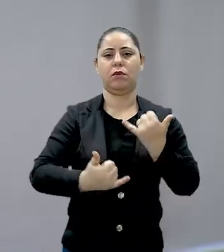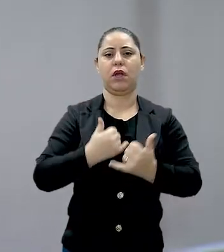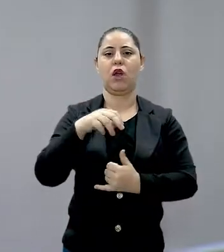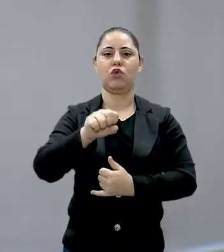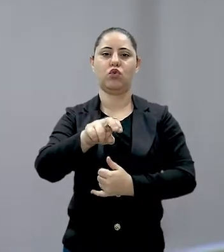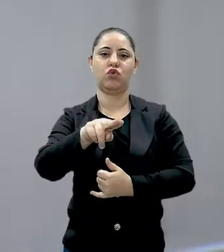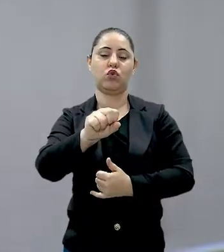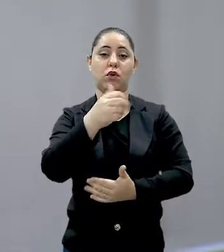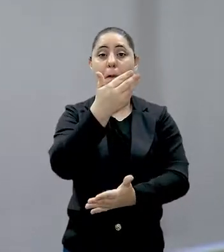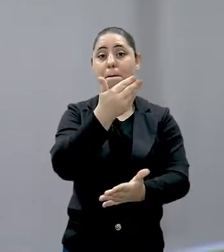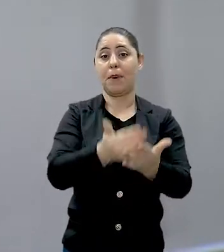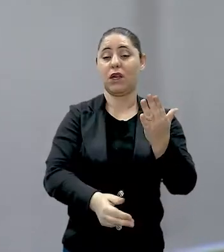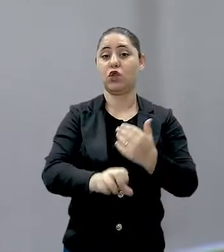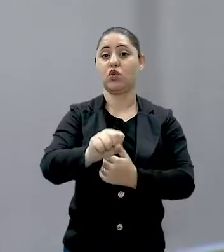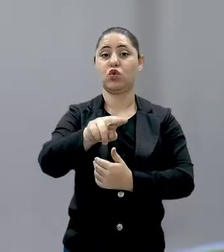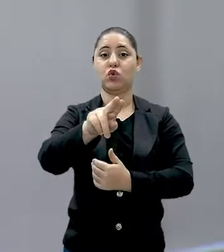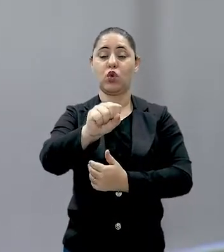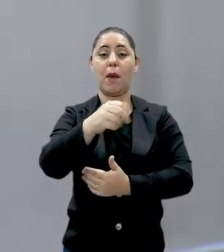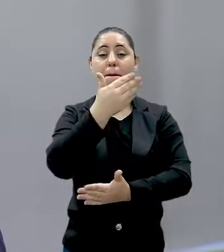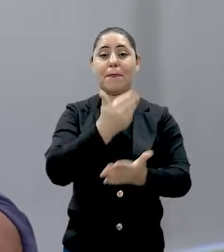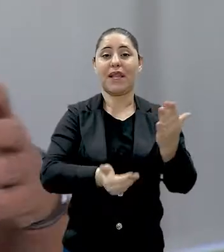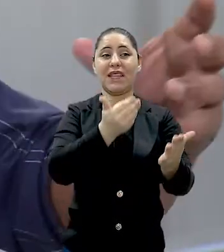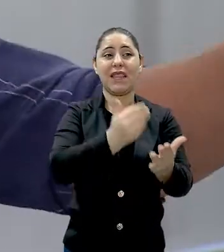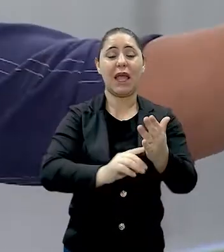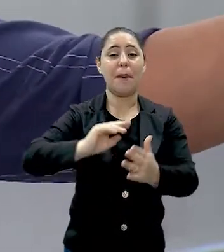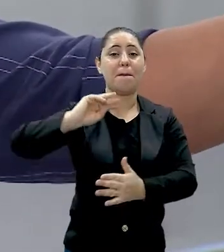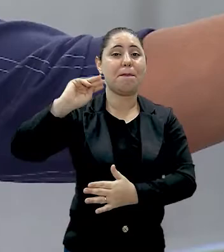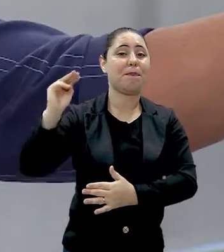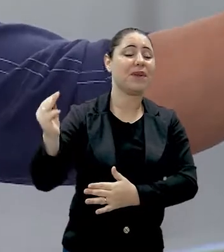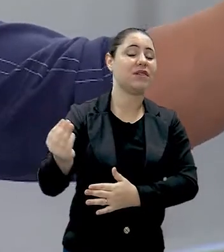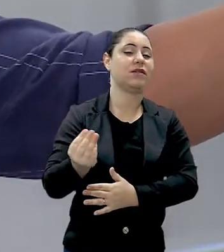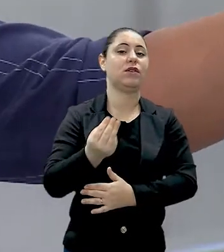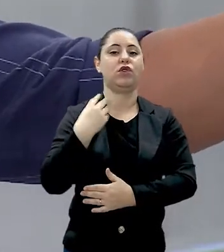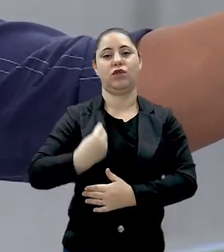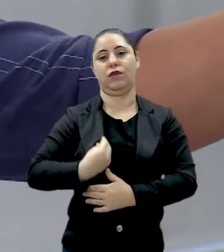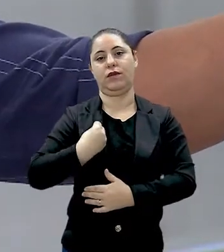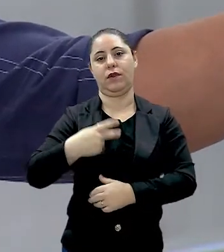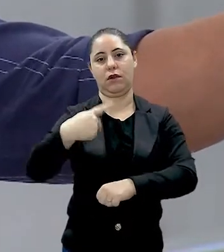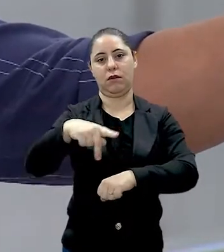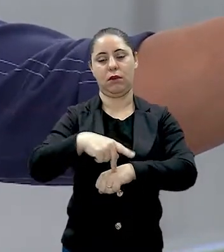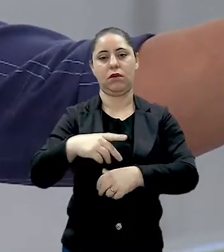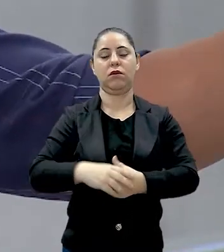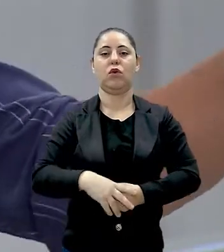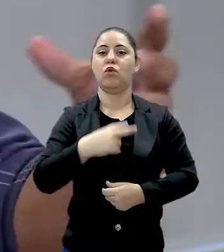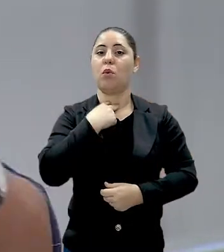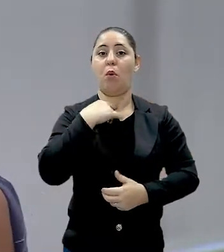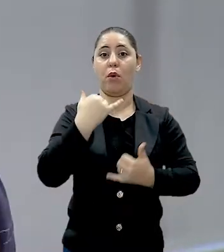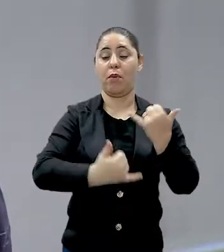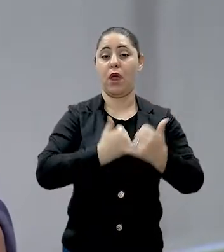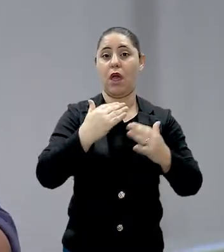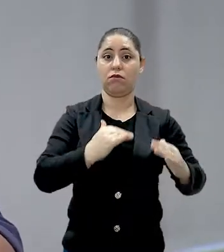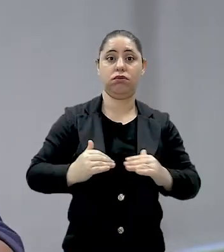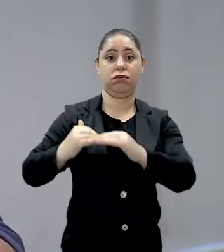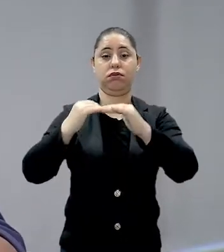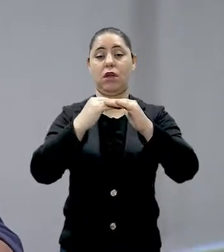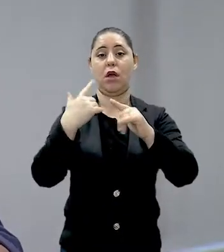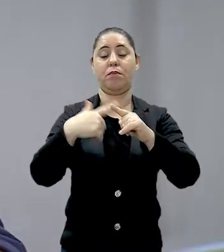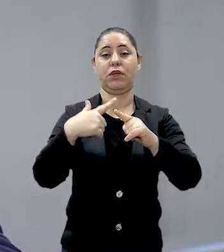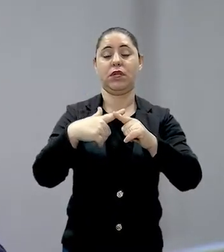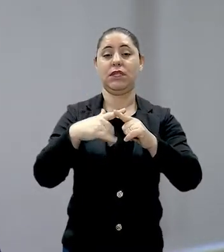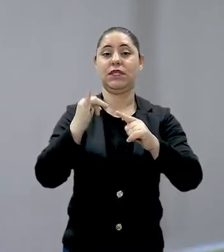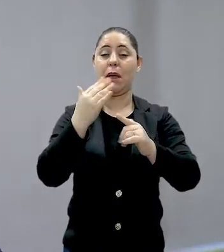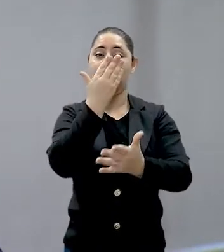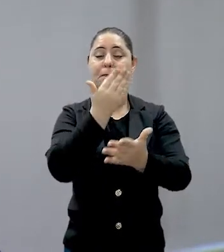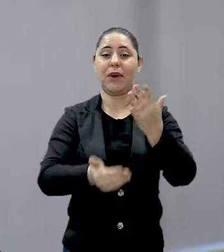brincar com o SUS, porque perder o SUS é nós perdermos milhares de vidas do nosso país. Nós não podemos brincar com a